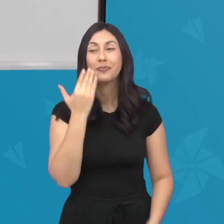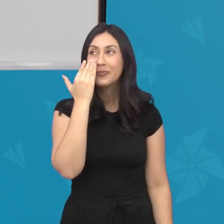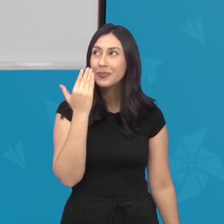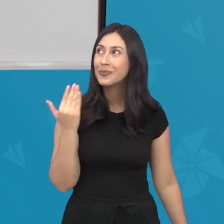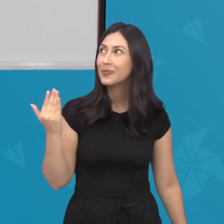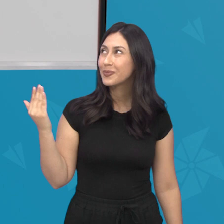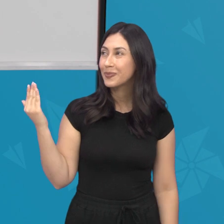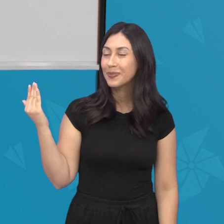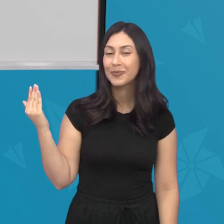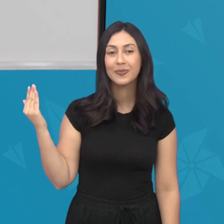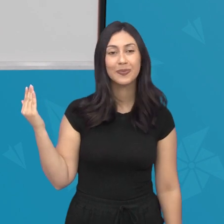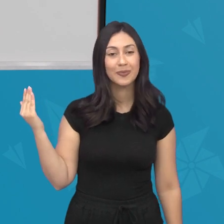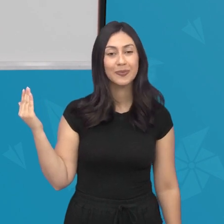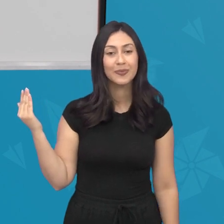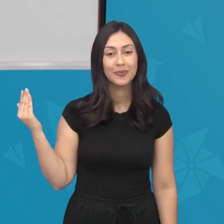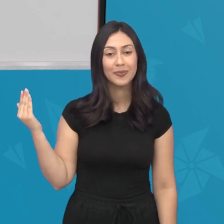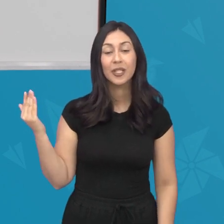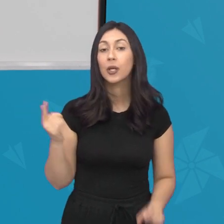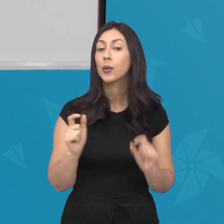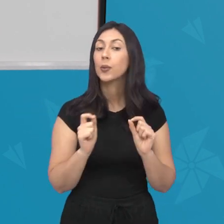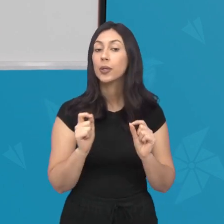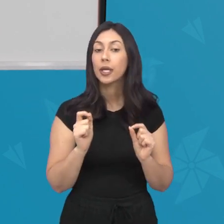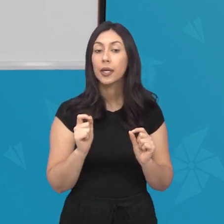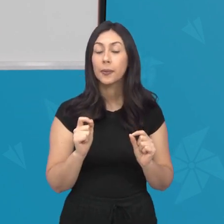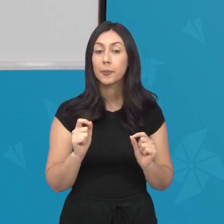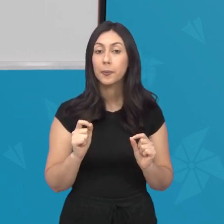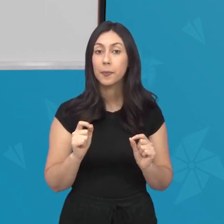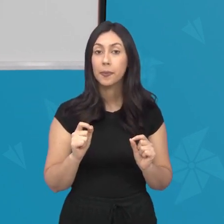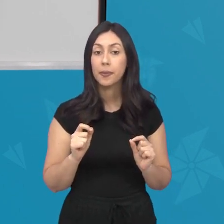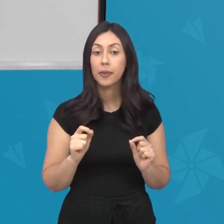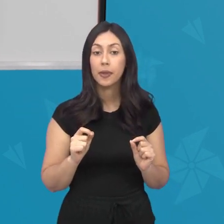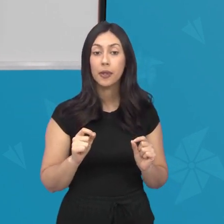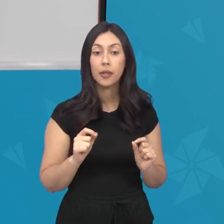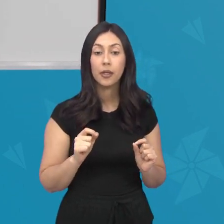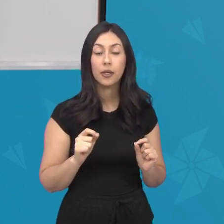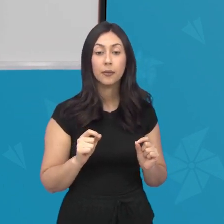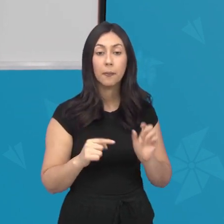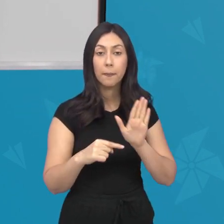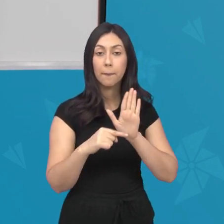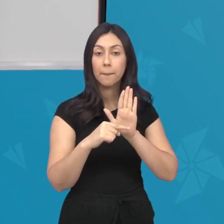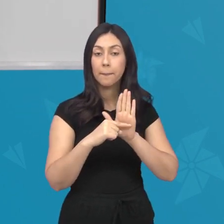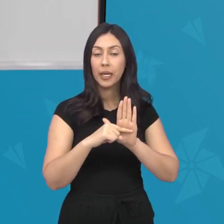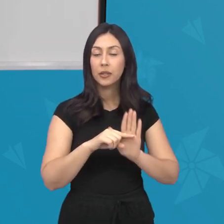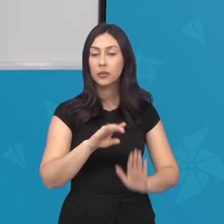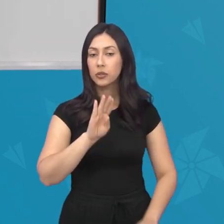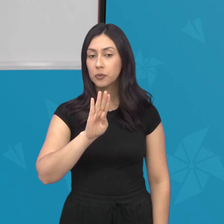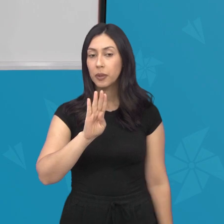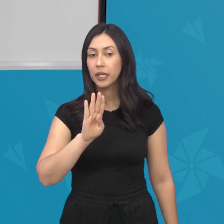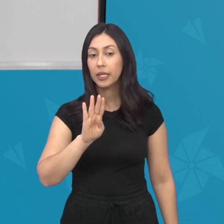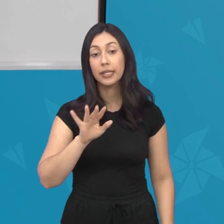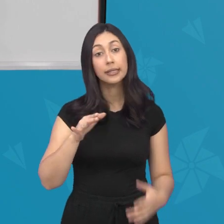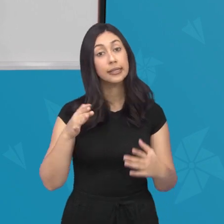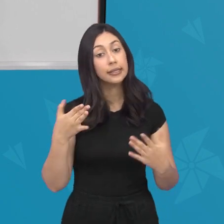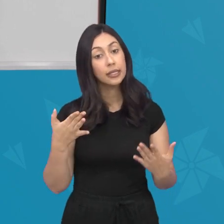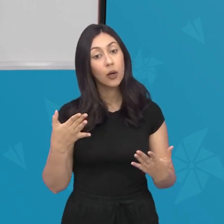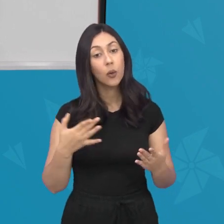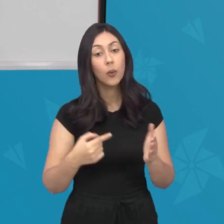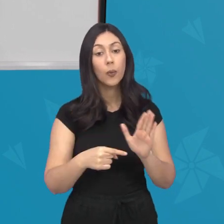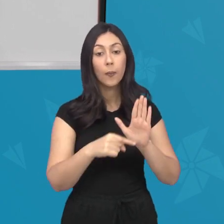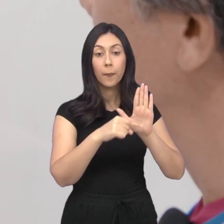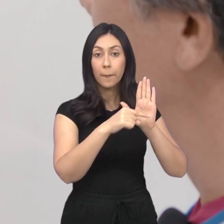x1 ou x2 vai ser menos b, que vai ser b menos 3, né? Então vai